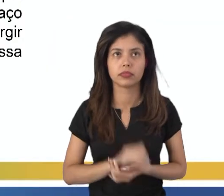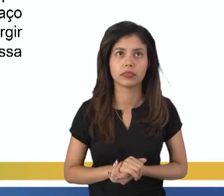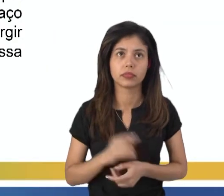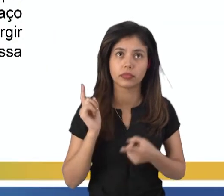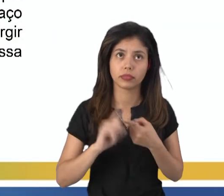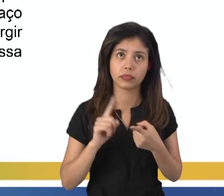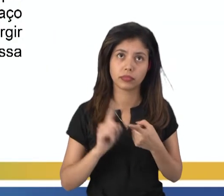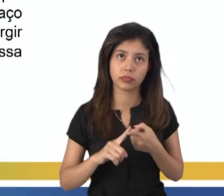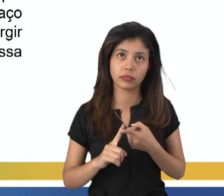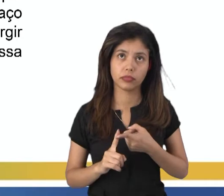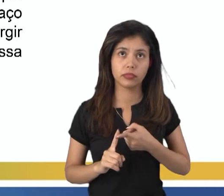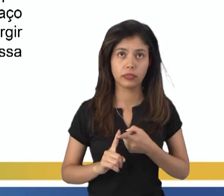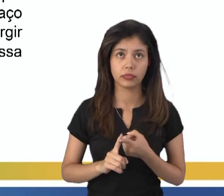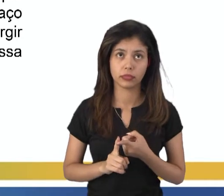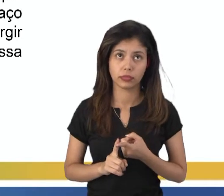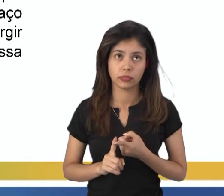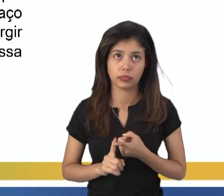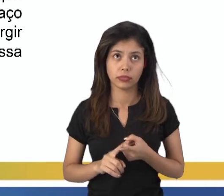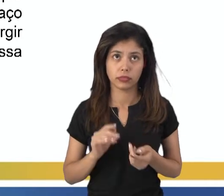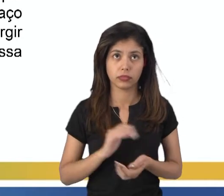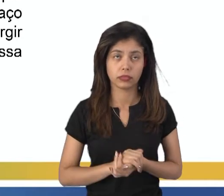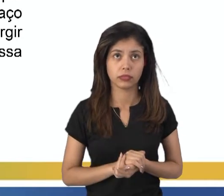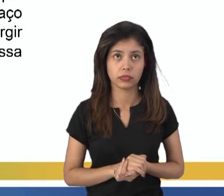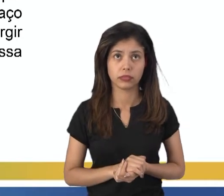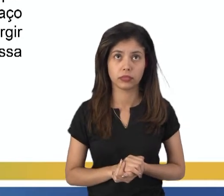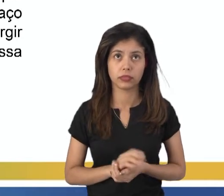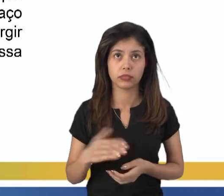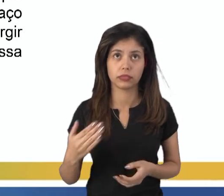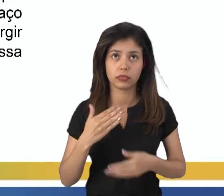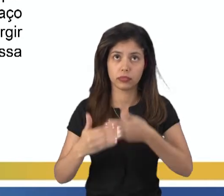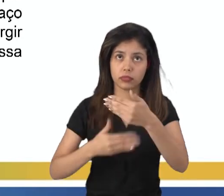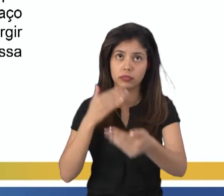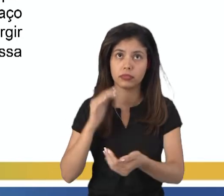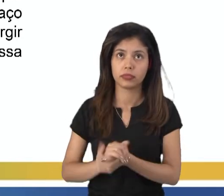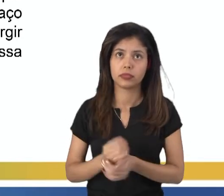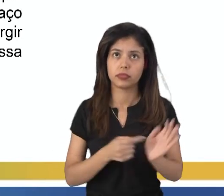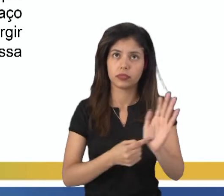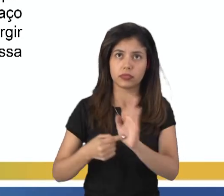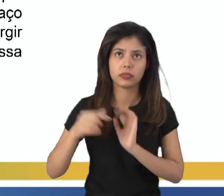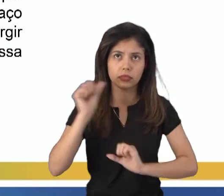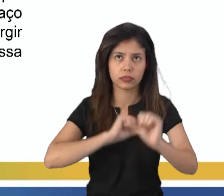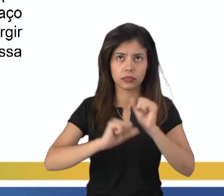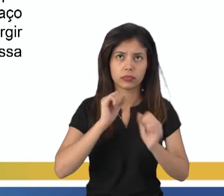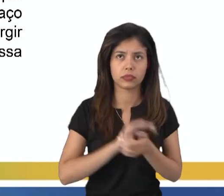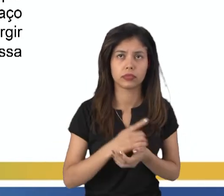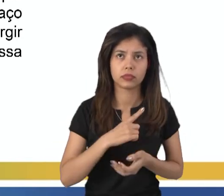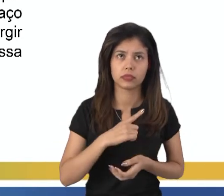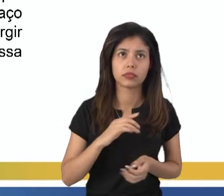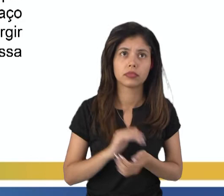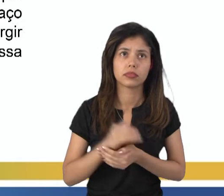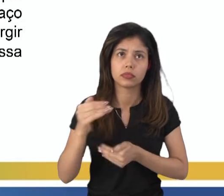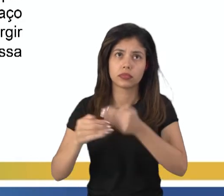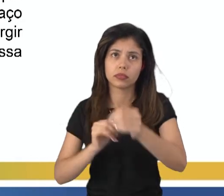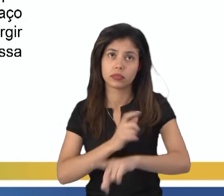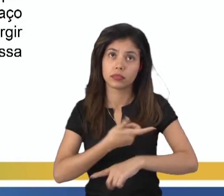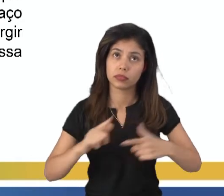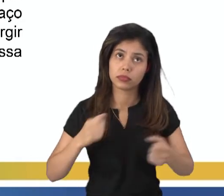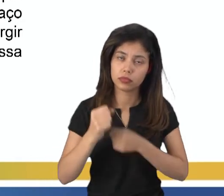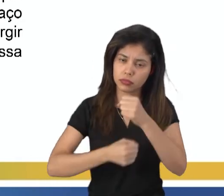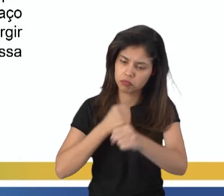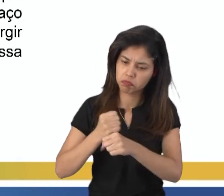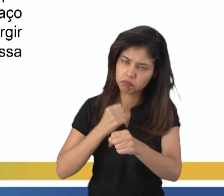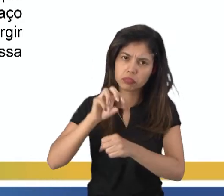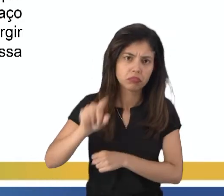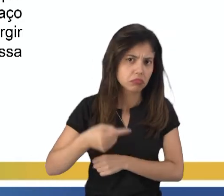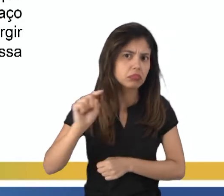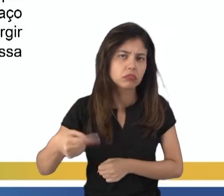Na primeira questão, a gente tem o seguinte, ó. Quando falamos em evolução, referimos às mudanças que ocorreram no organismo ao longo de